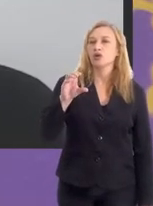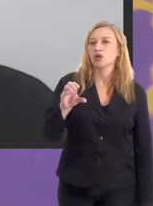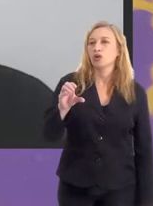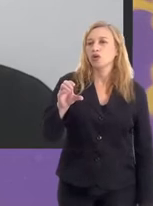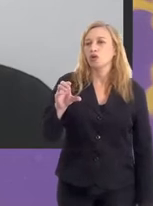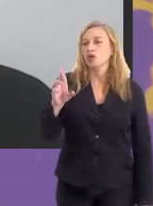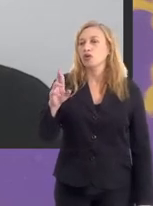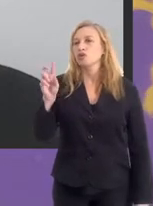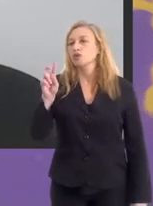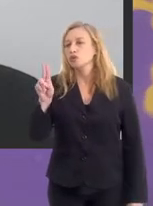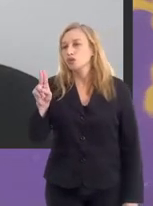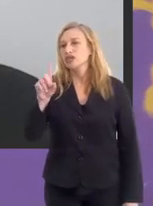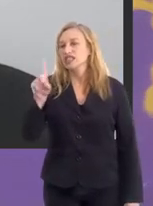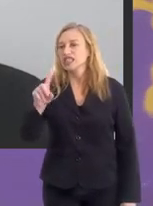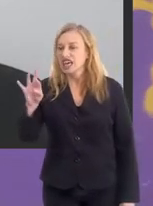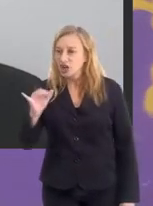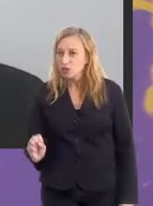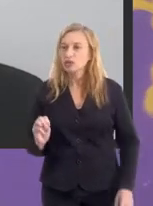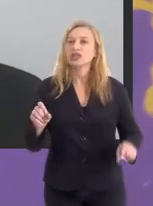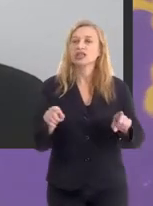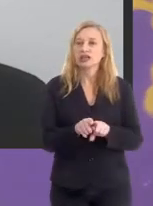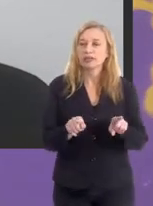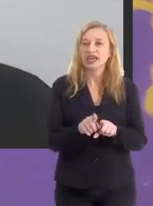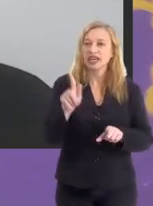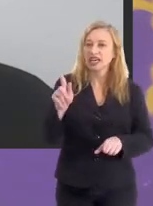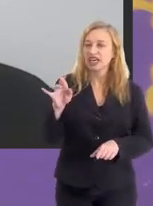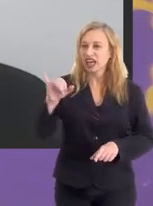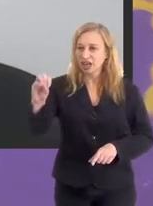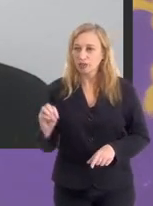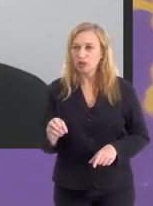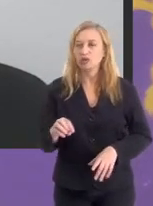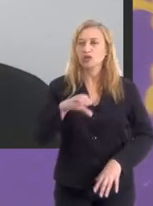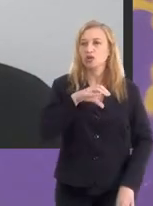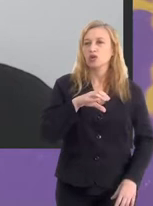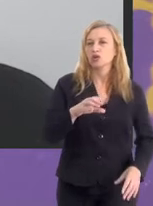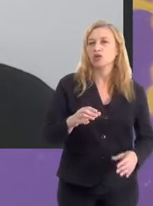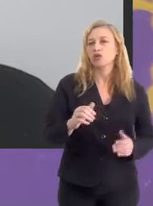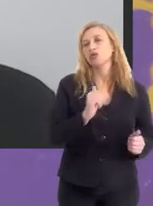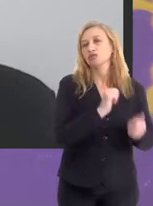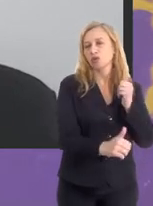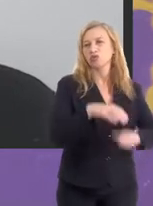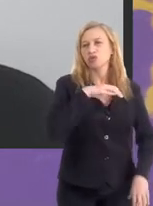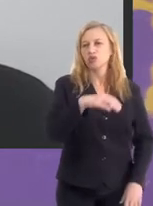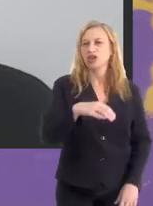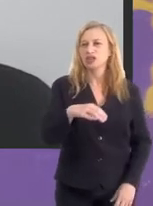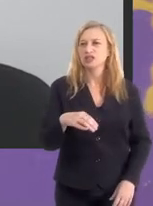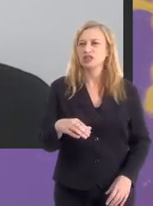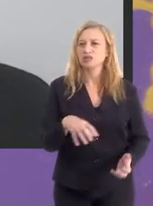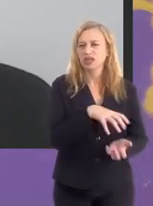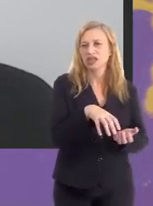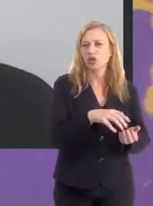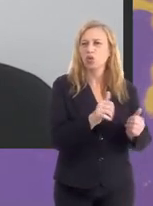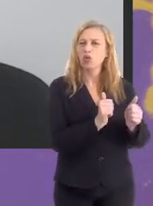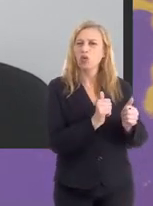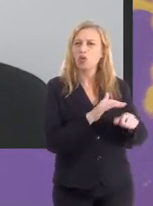Cruzeiro fizeram greve ano passado que tinha o Vanderlei Luxemburgo como técnico ou jogadores do Vasco fizeram uma greve